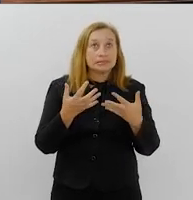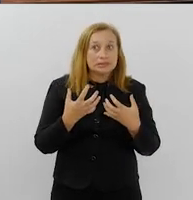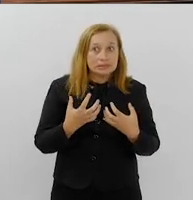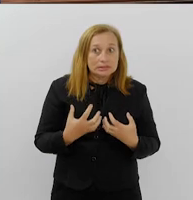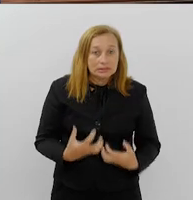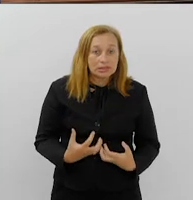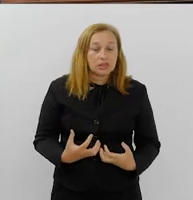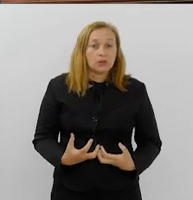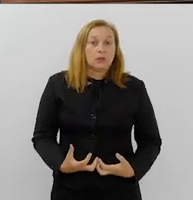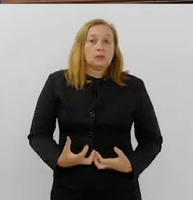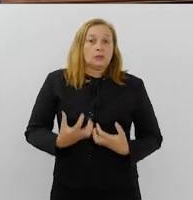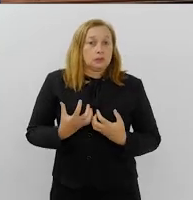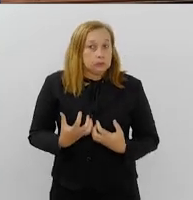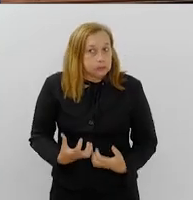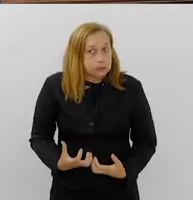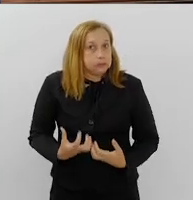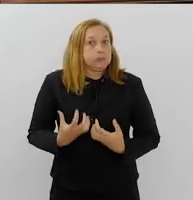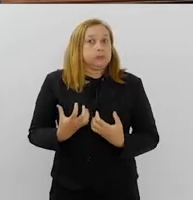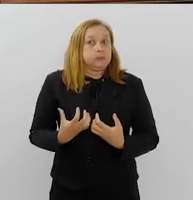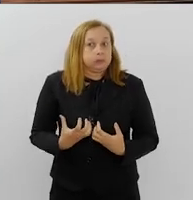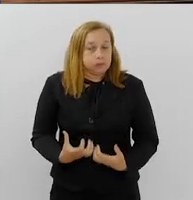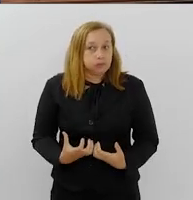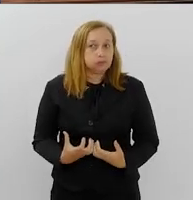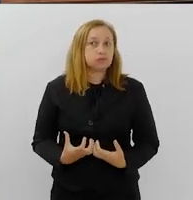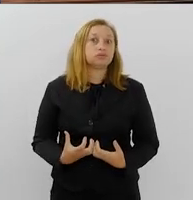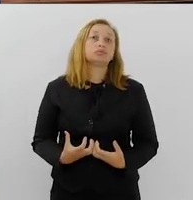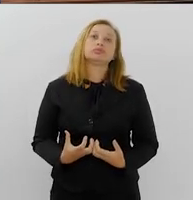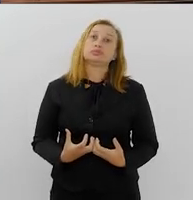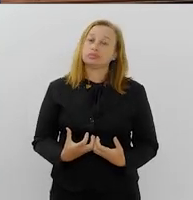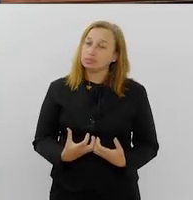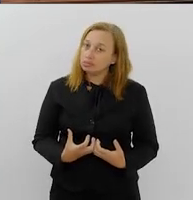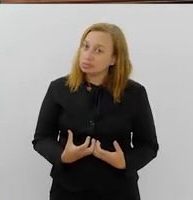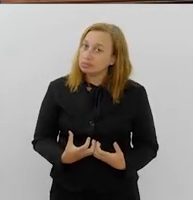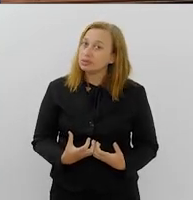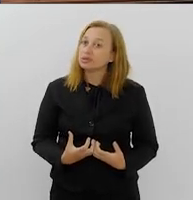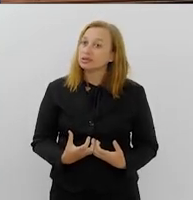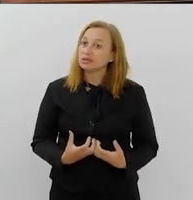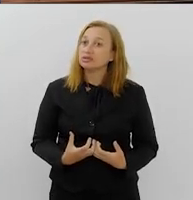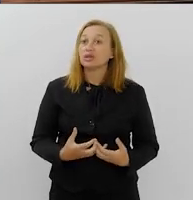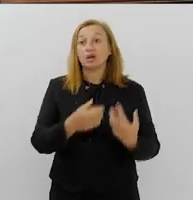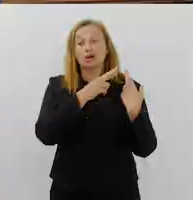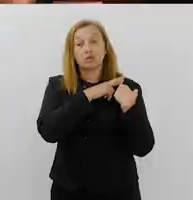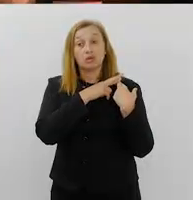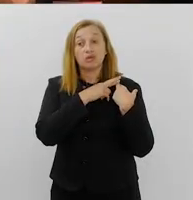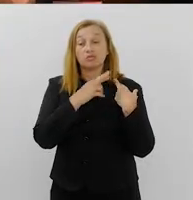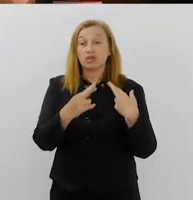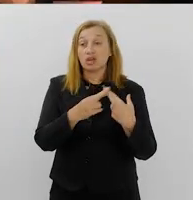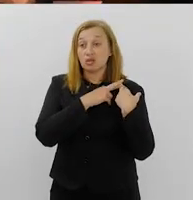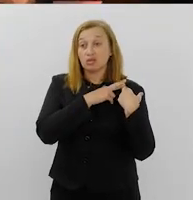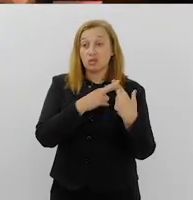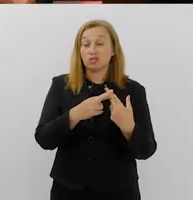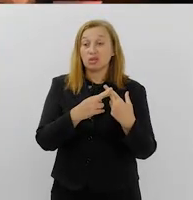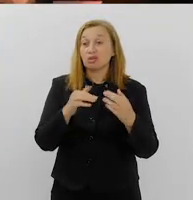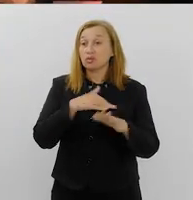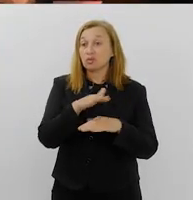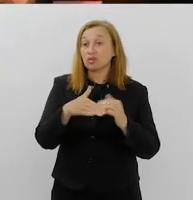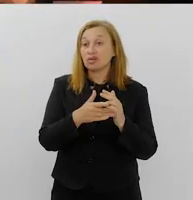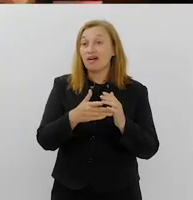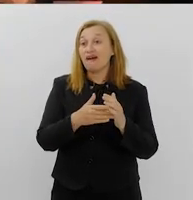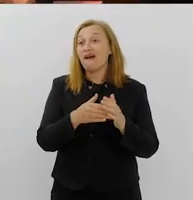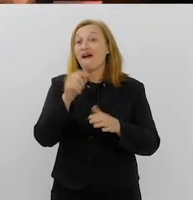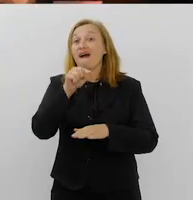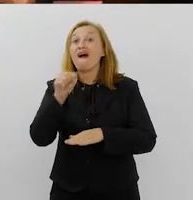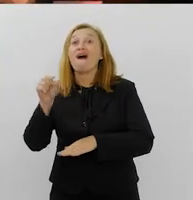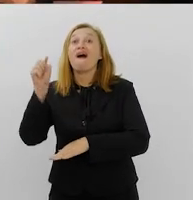que esgota. É um trabalho tenso, não Eu é? sou responsável por todo o operacional Brasil.